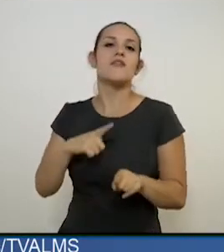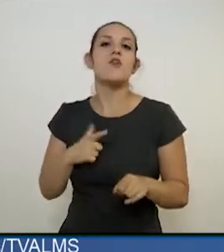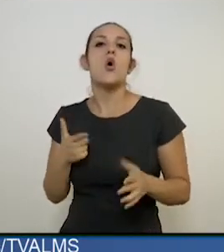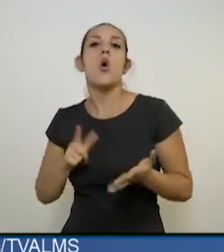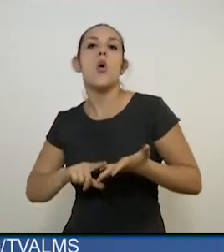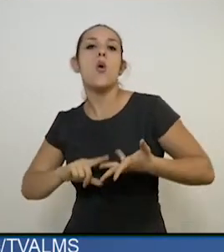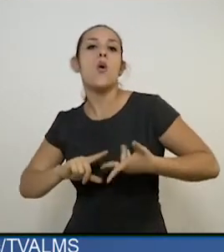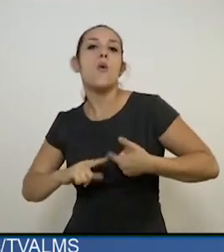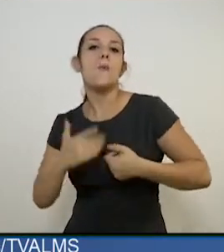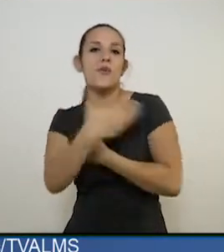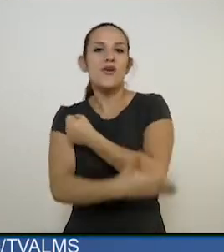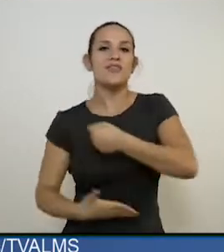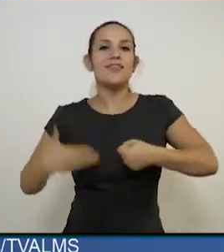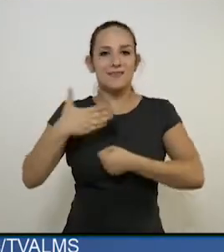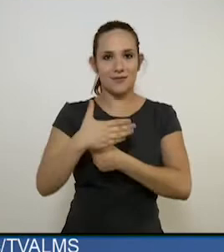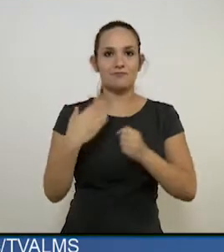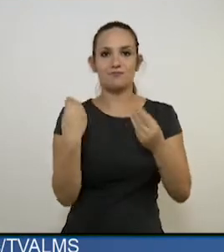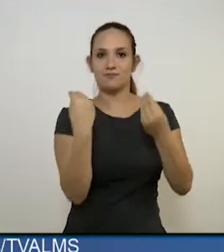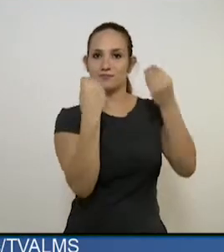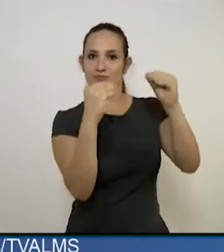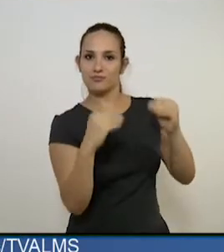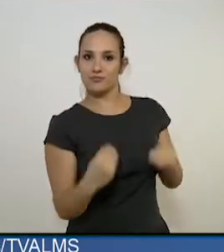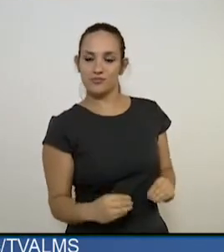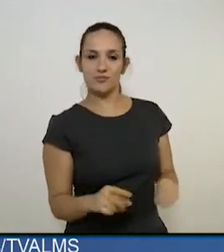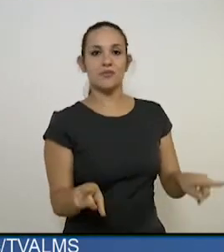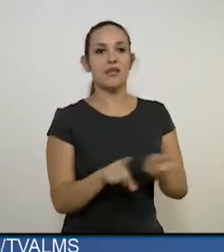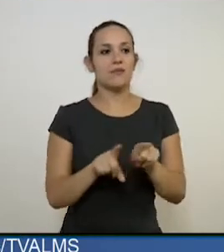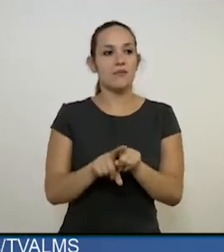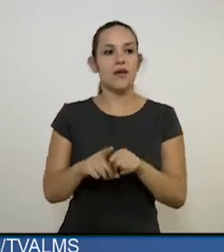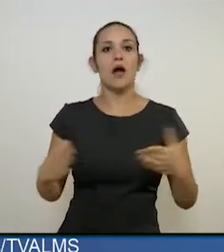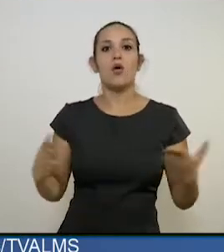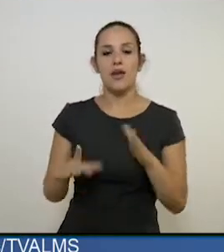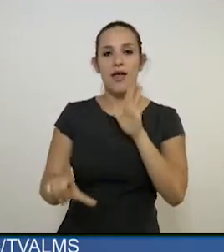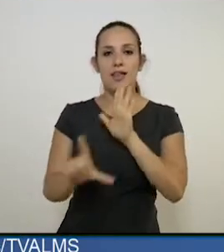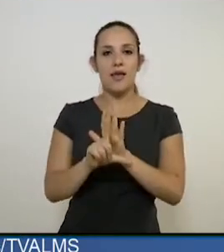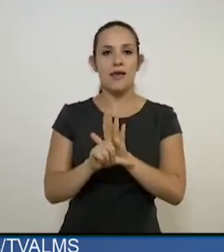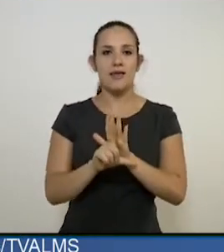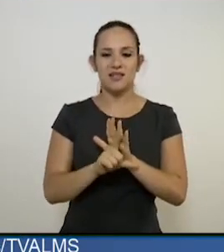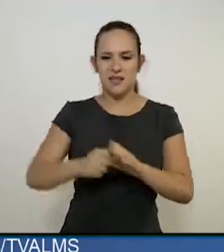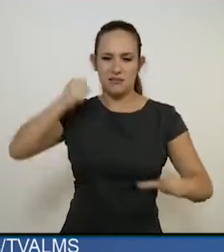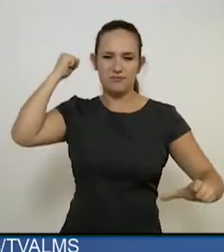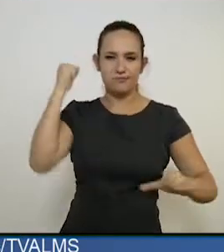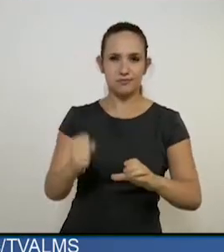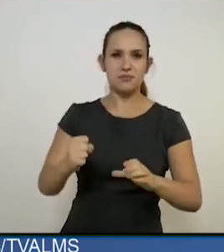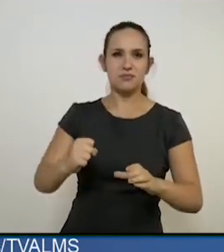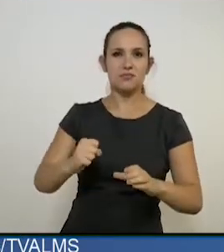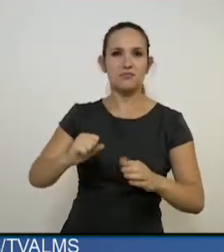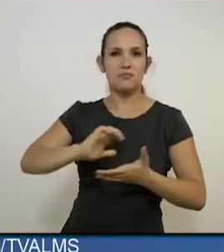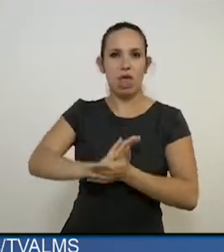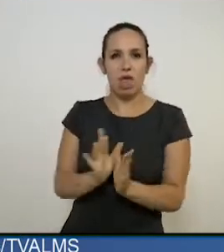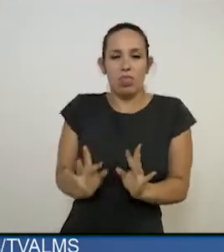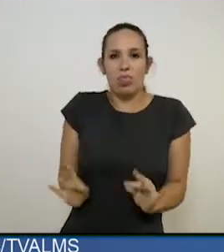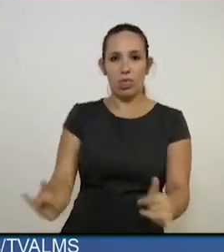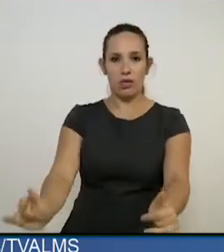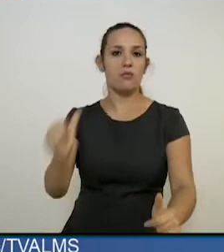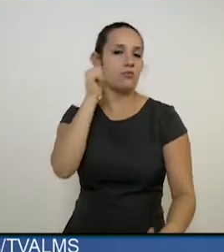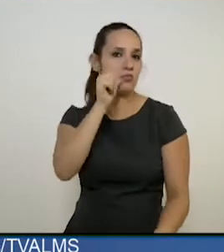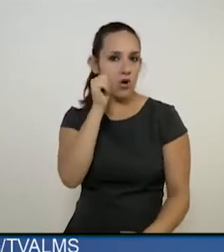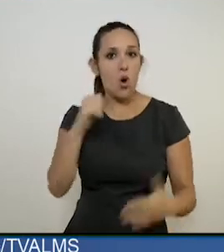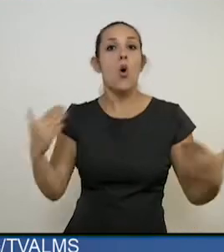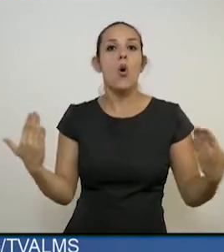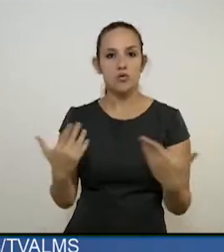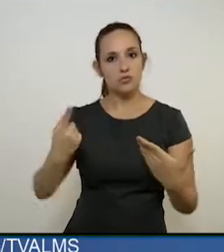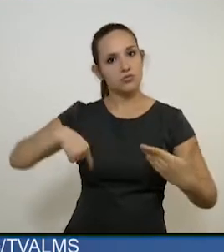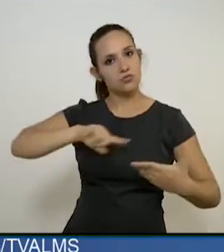medidas protetivas. E vem ainda a Lei do Feminicídio, onde nós também vamos ouvir nesta manhã um pouco sobre essa